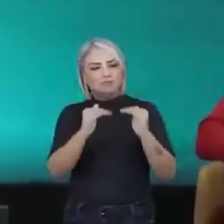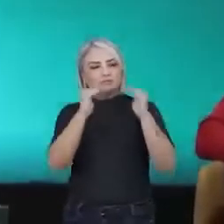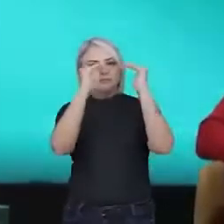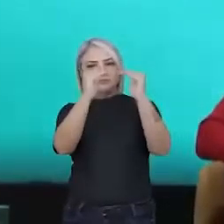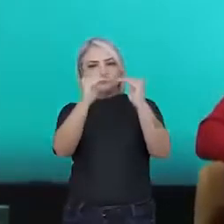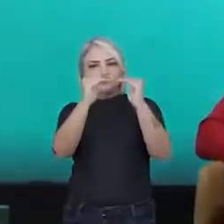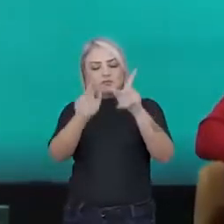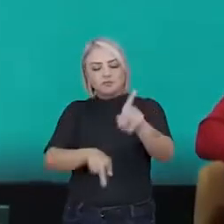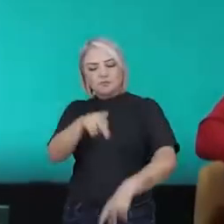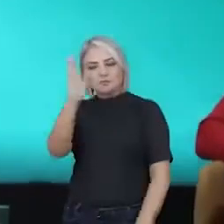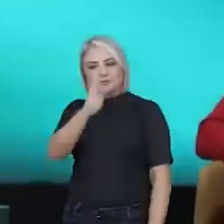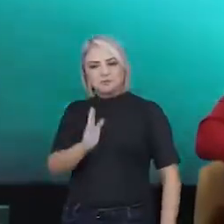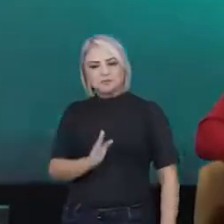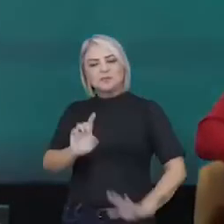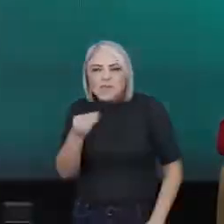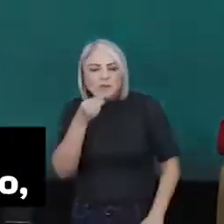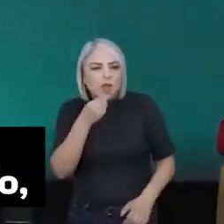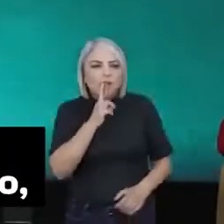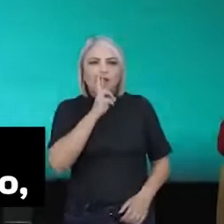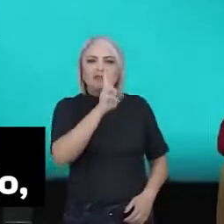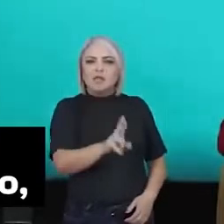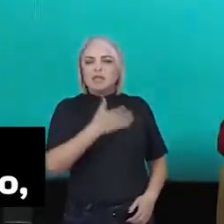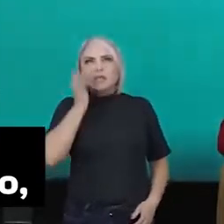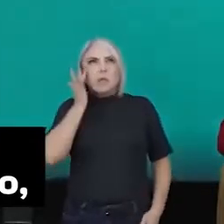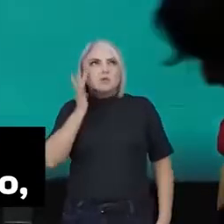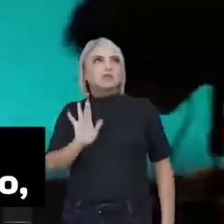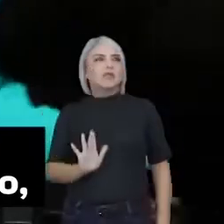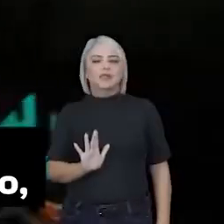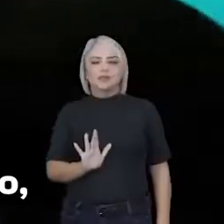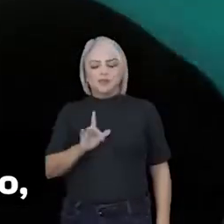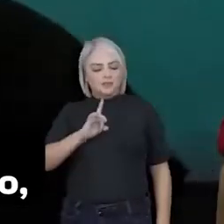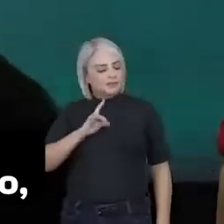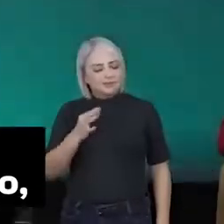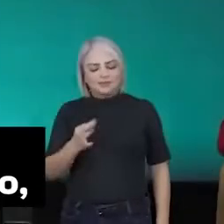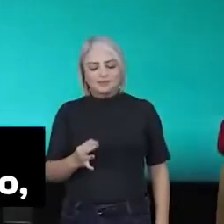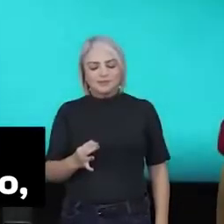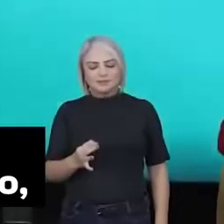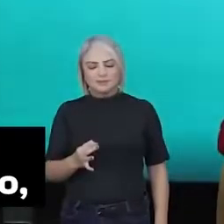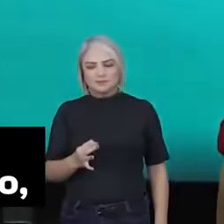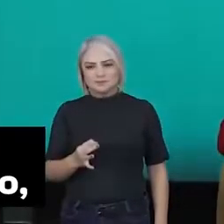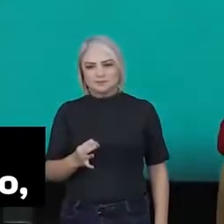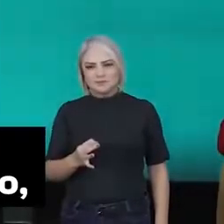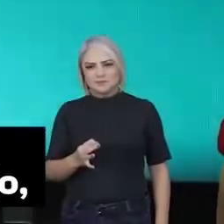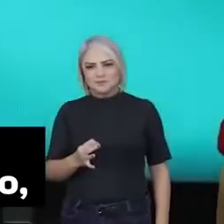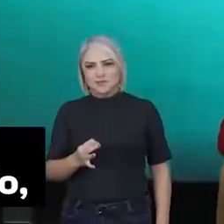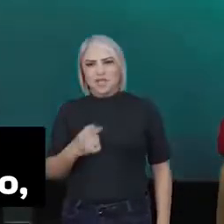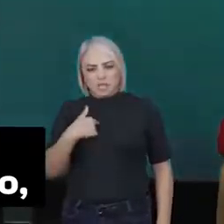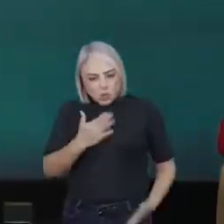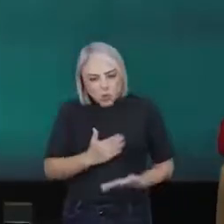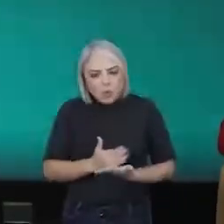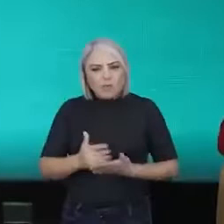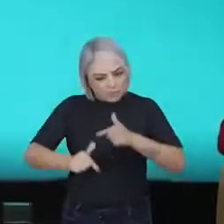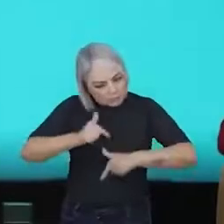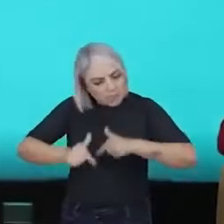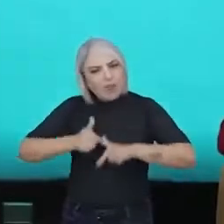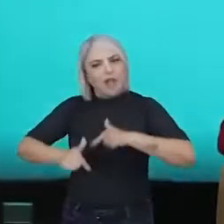os direitos de uma democracia plena. Eu tenho certeza que a hora que começar o trabalho de